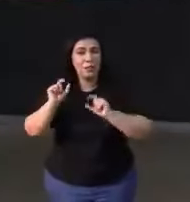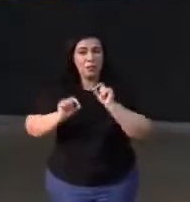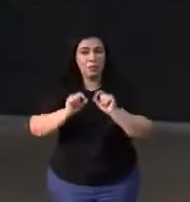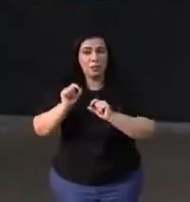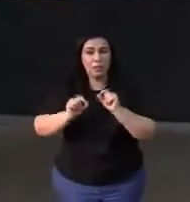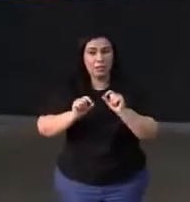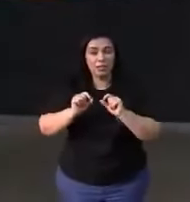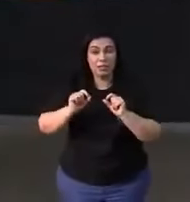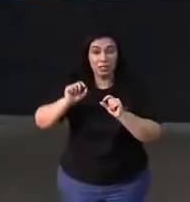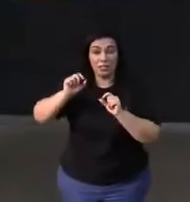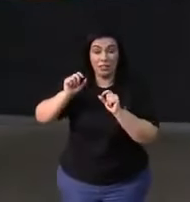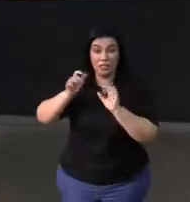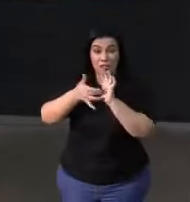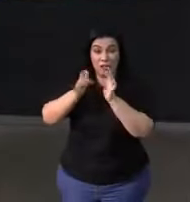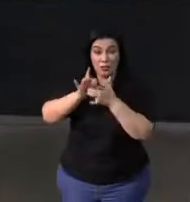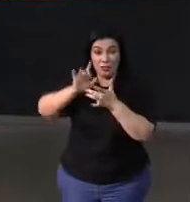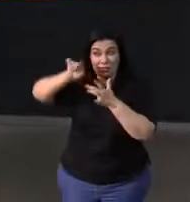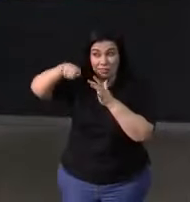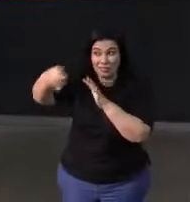é Senhor,